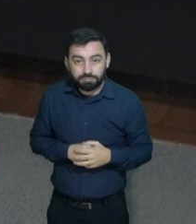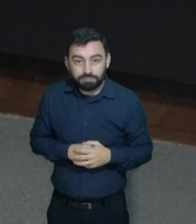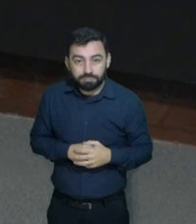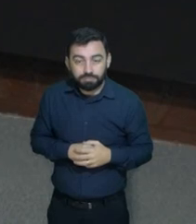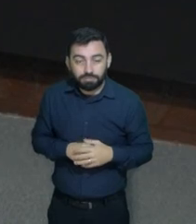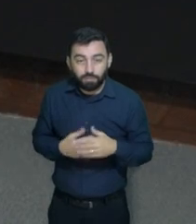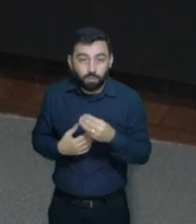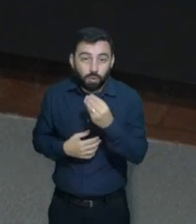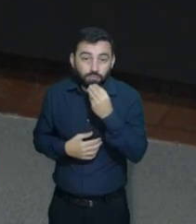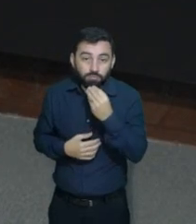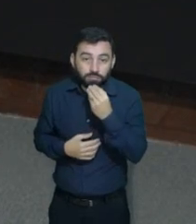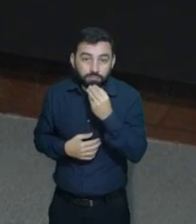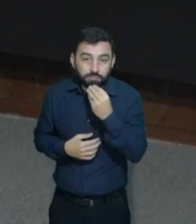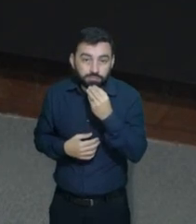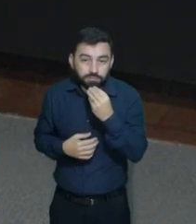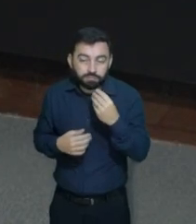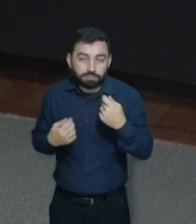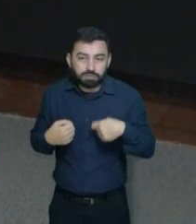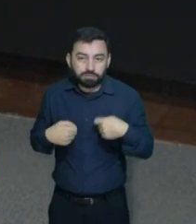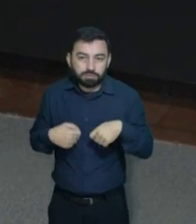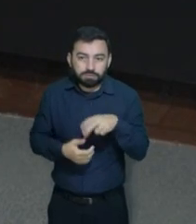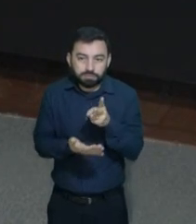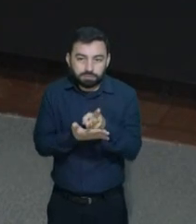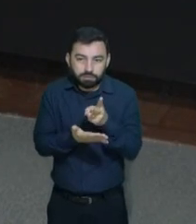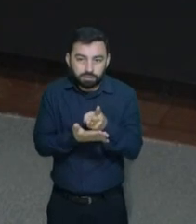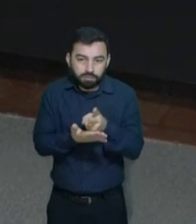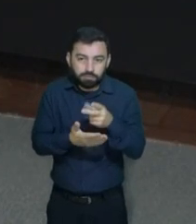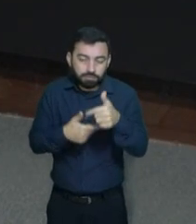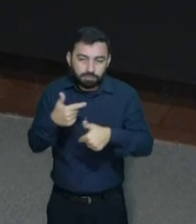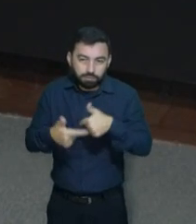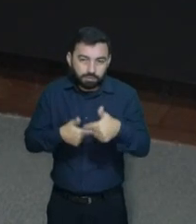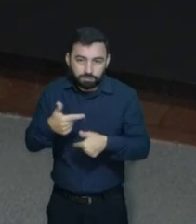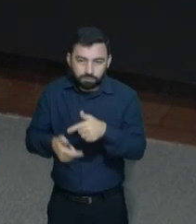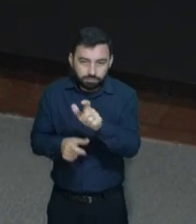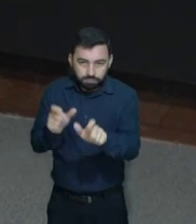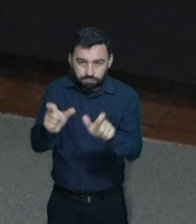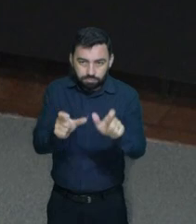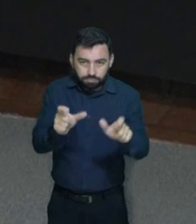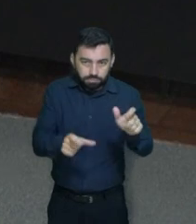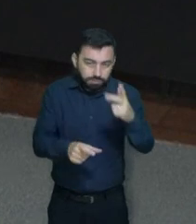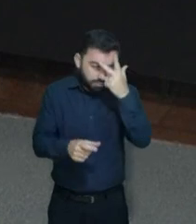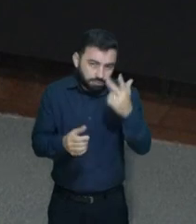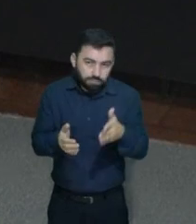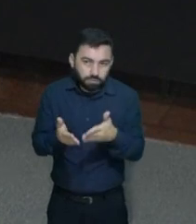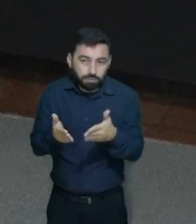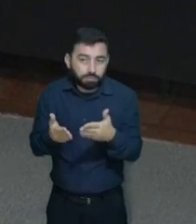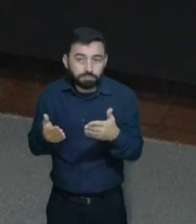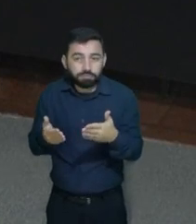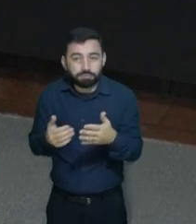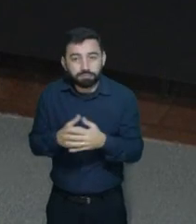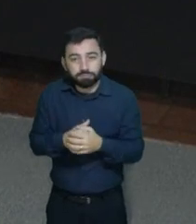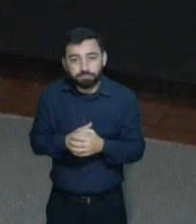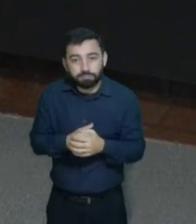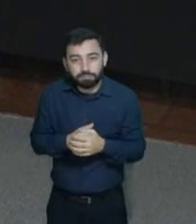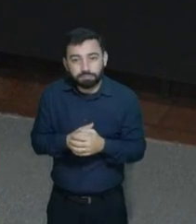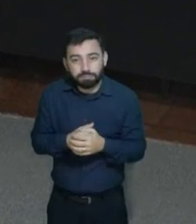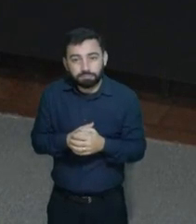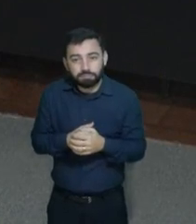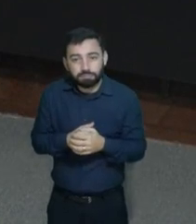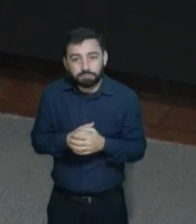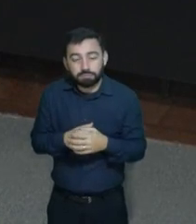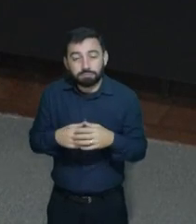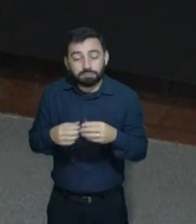A não ser aquele óbvio que sempre vai ser o trabalhador e as pessoas de baixa renda que vão tomar, que